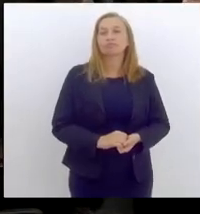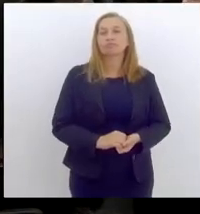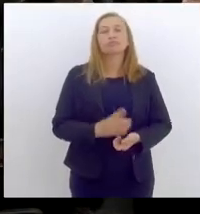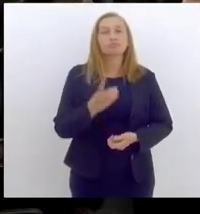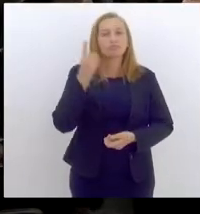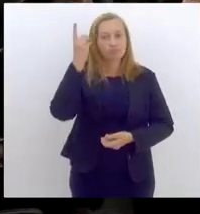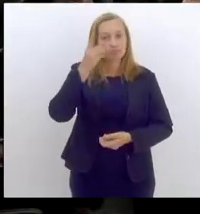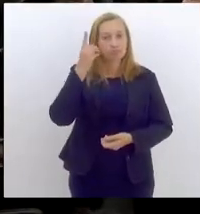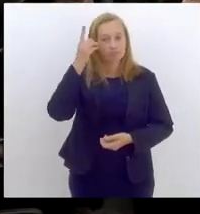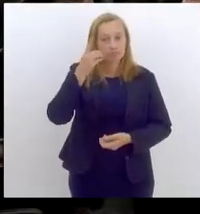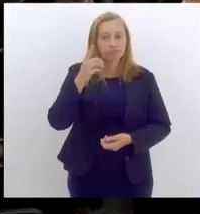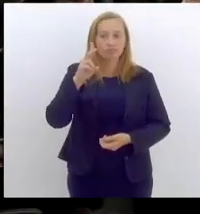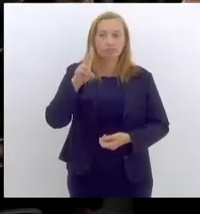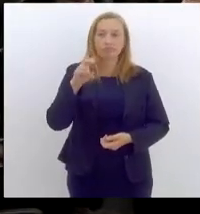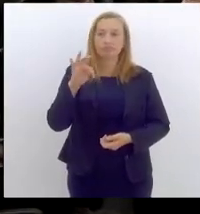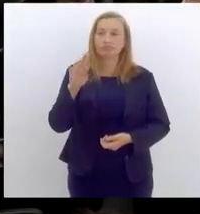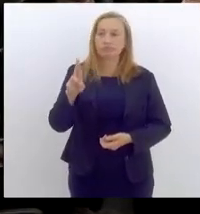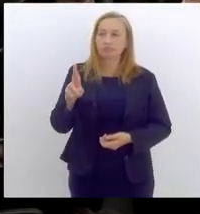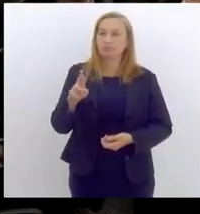Deputado Vitor Júnior.